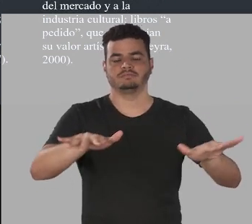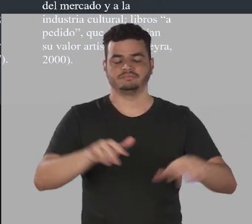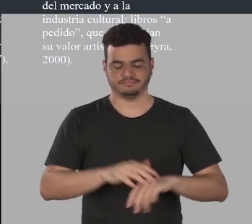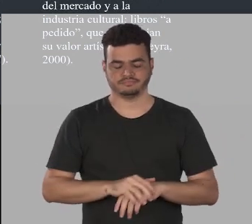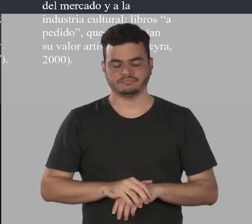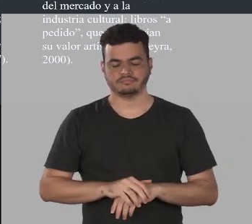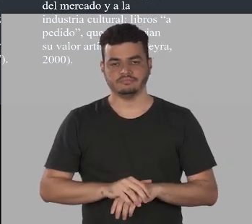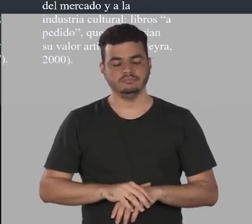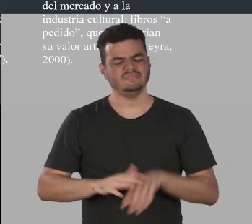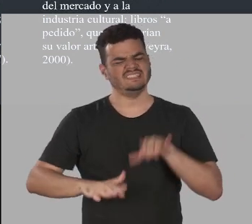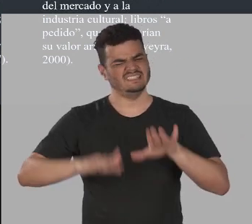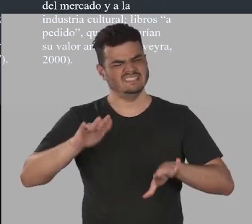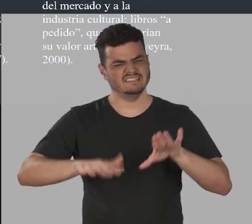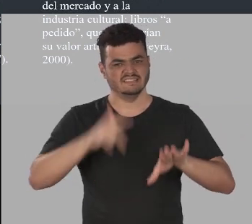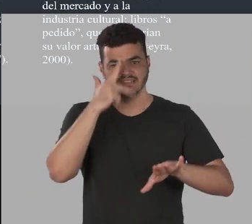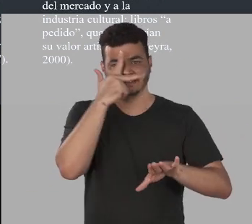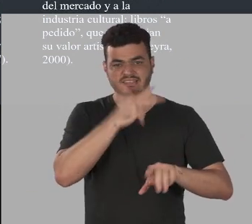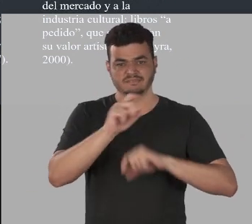e isto, às vezes,